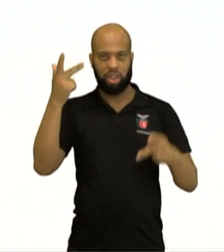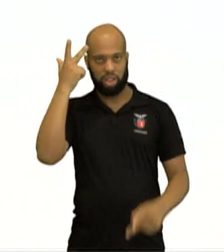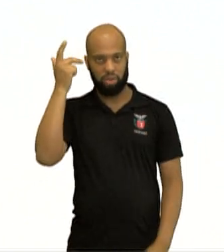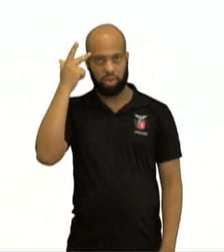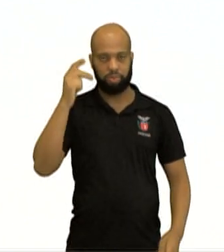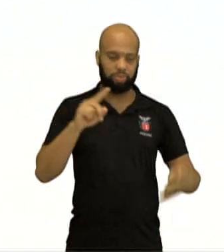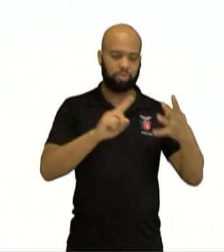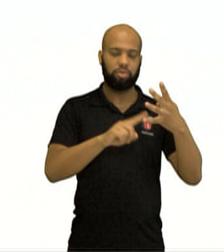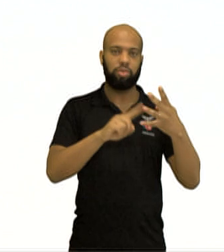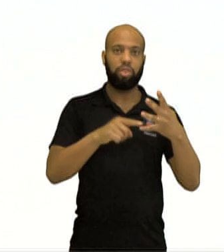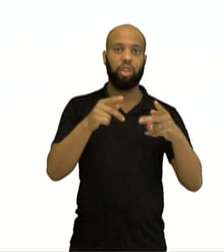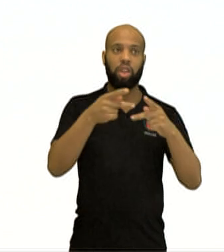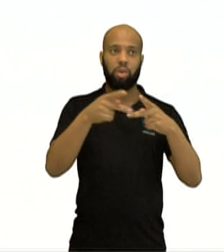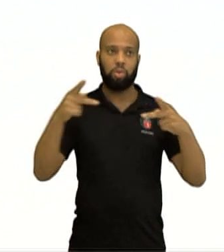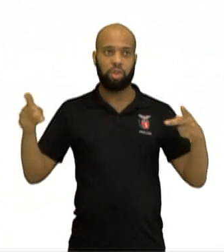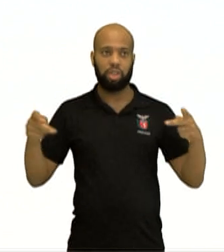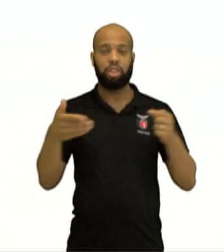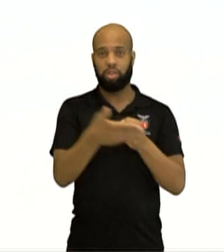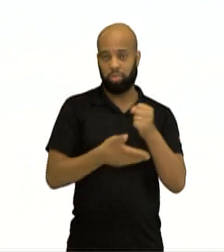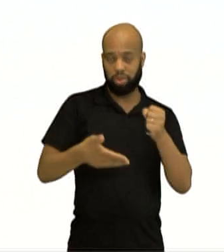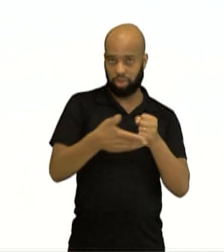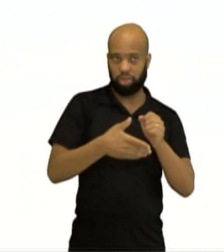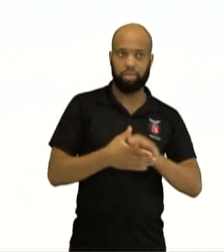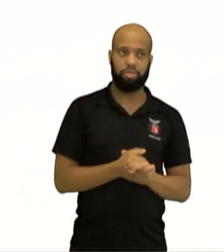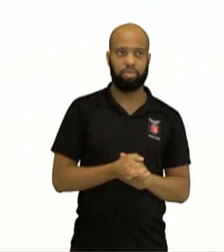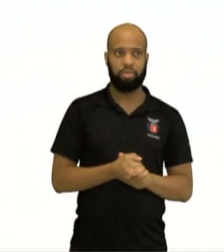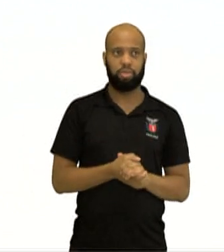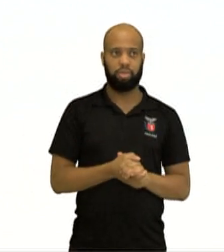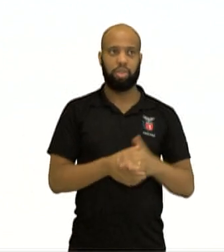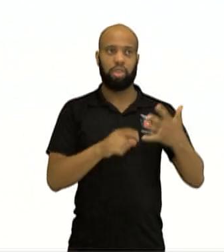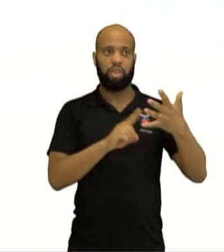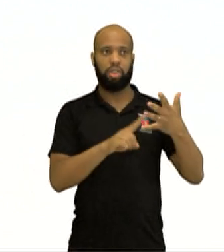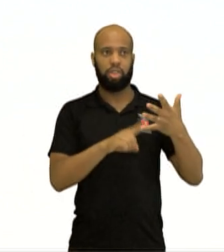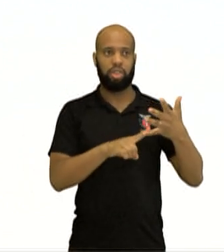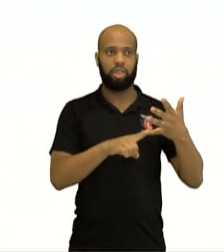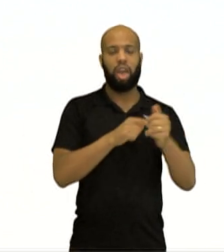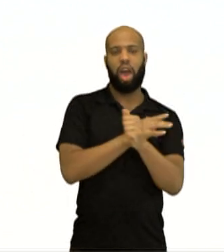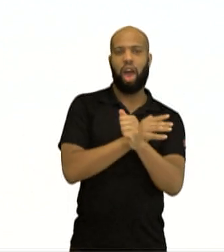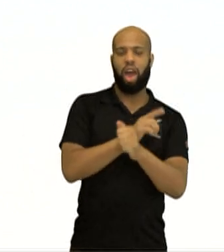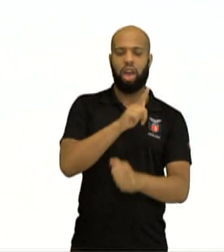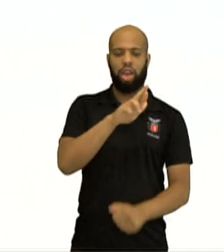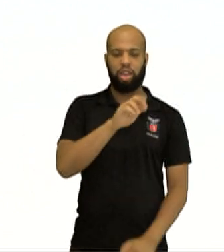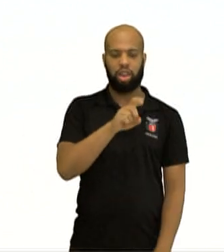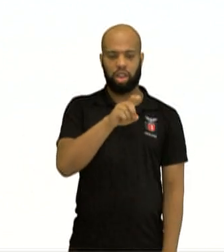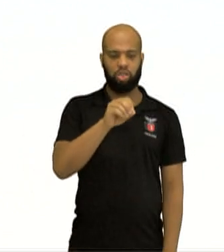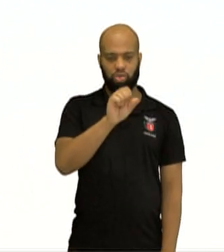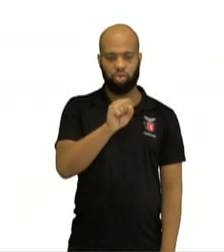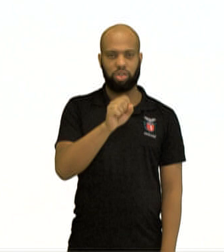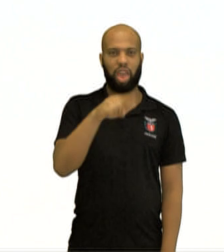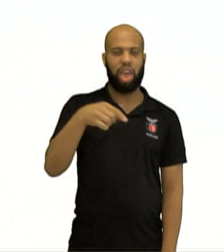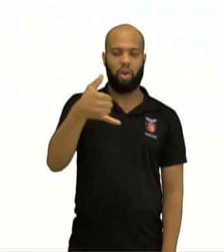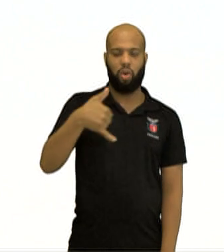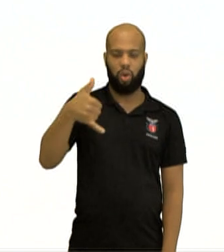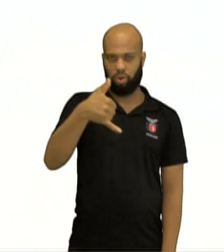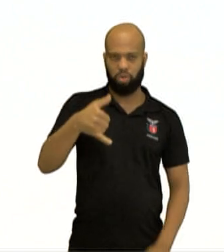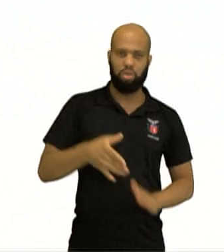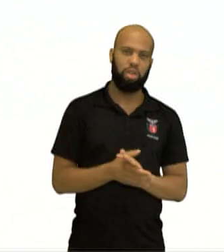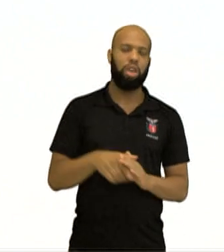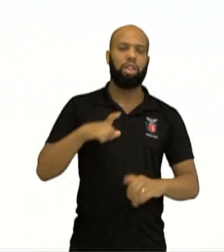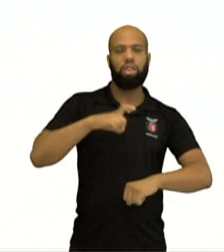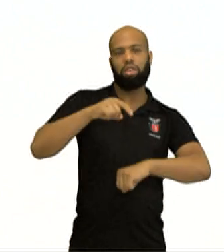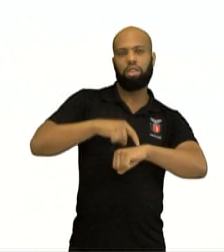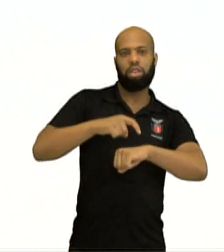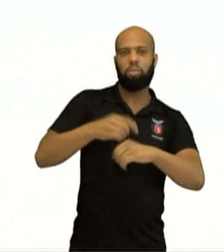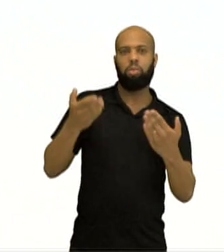letra D, aminoácidos essenciais ou letra E, ácidos graxos saturados. Aquele tempinho básico para vocês